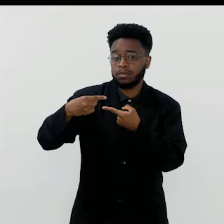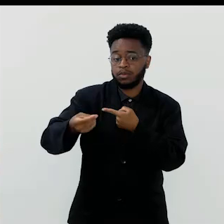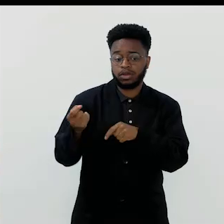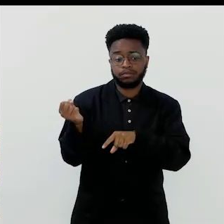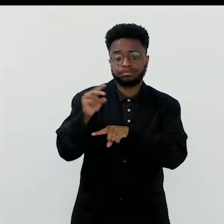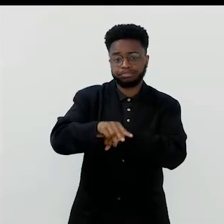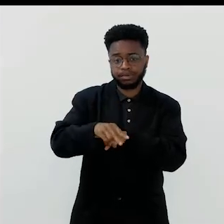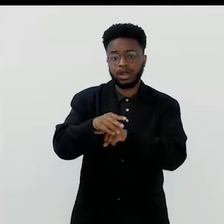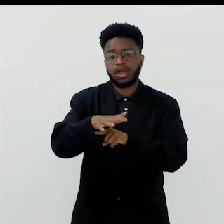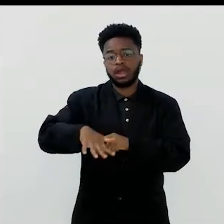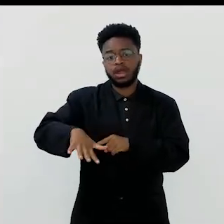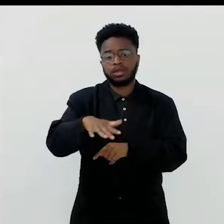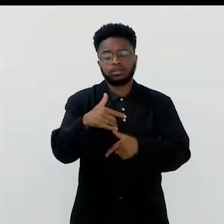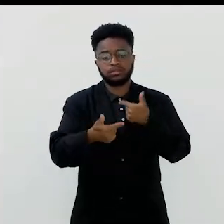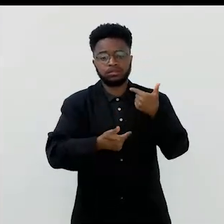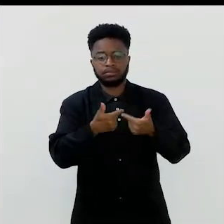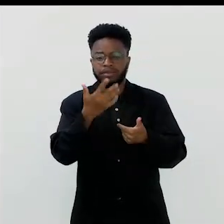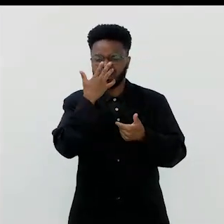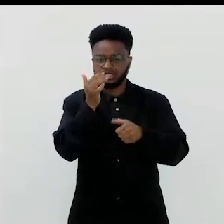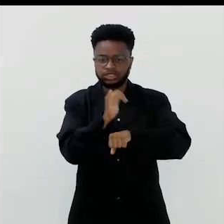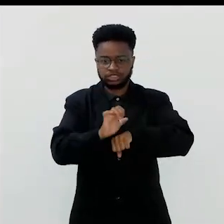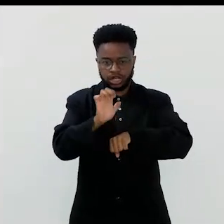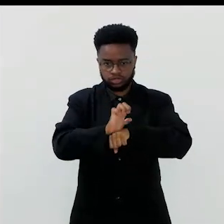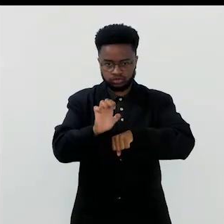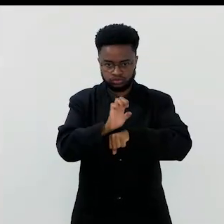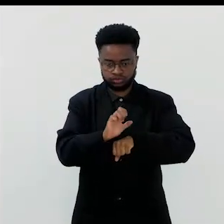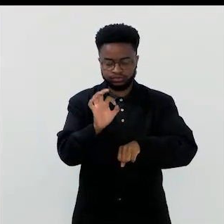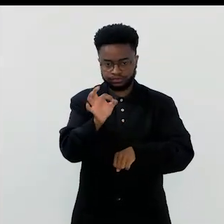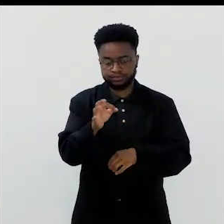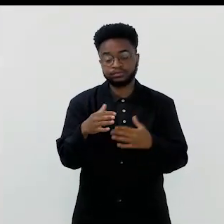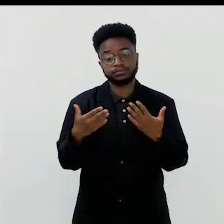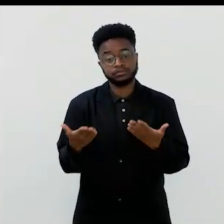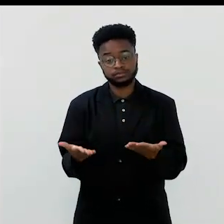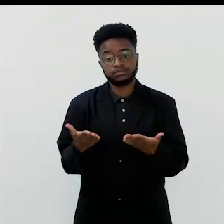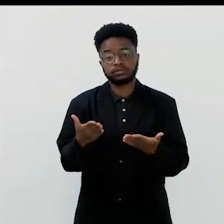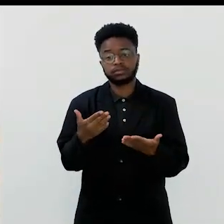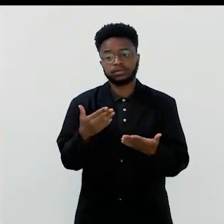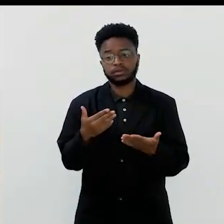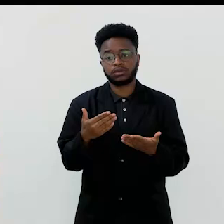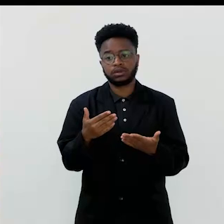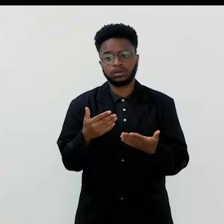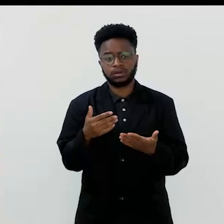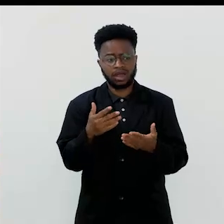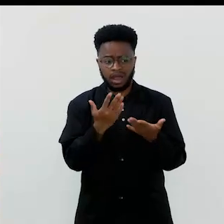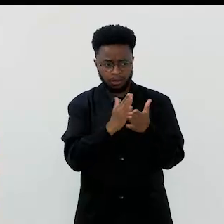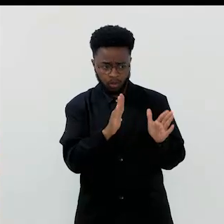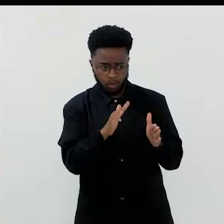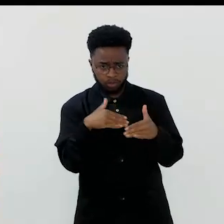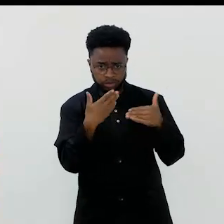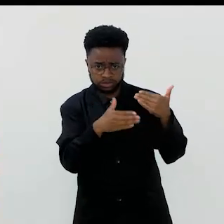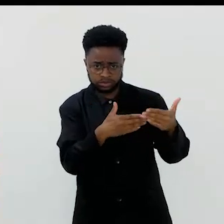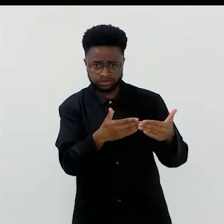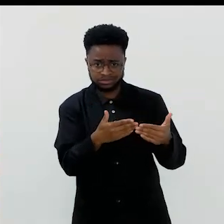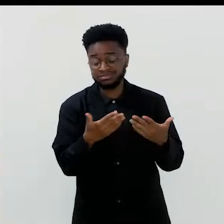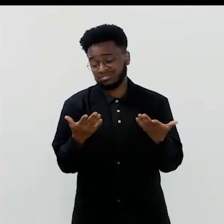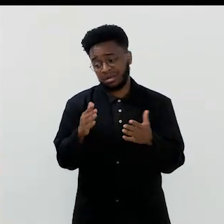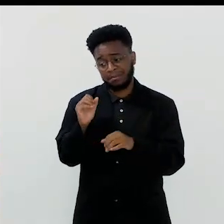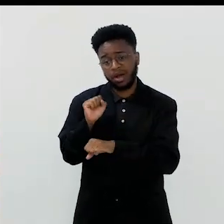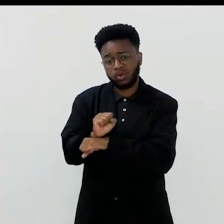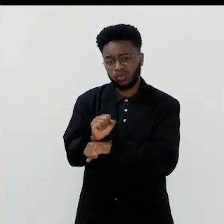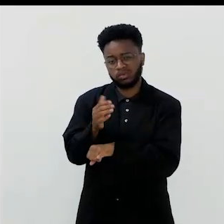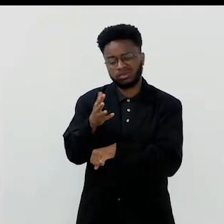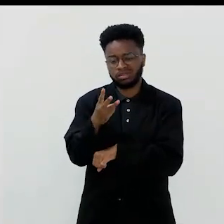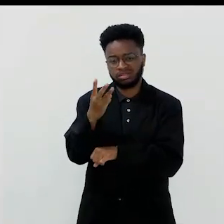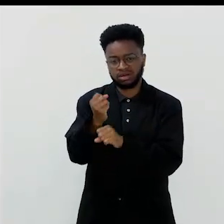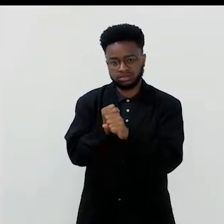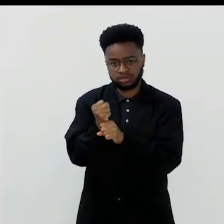E em sequência você entrava nos galpões, né? Para fazer tipo estágio. Né? E ali uns iam ficando, Mas outros não mudavam existe de mais área. esse procedimento? Então ela